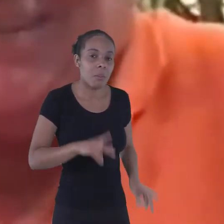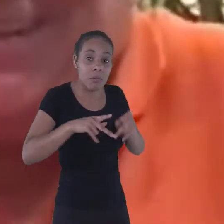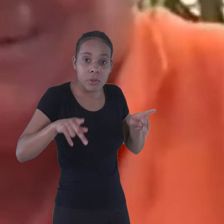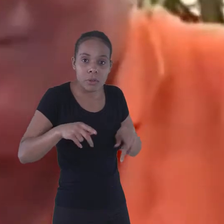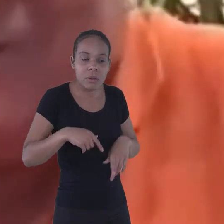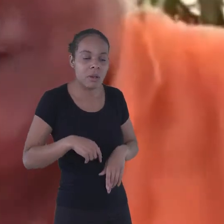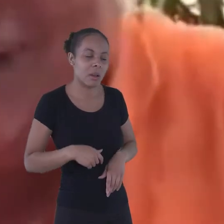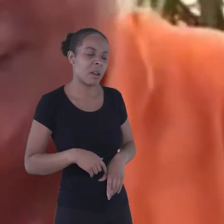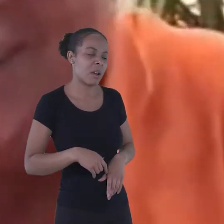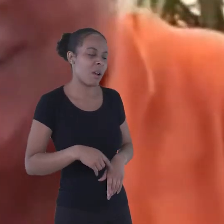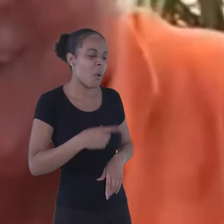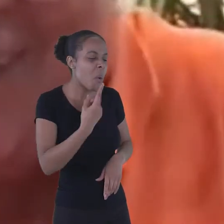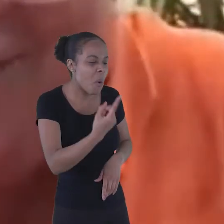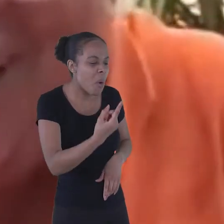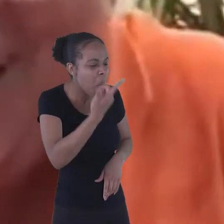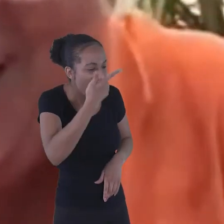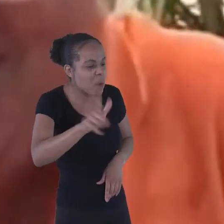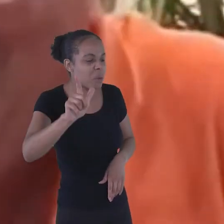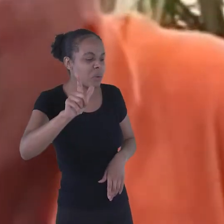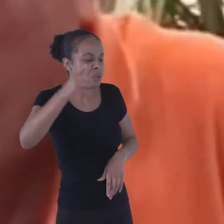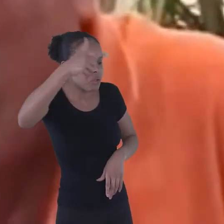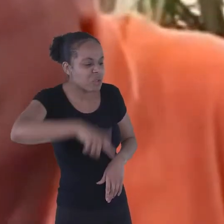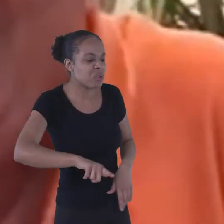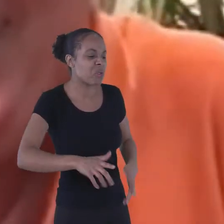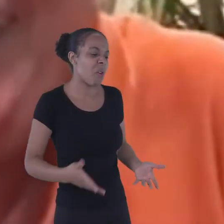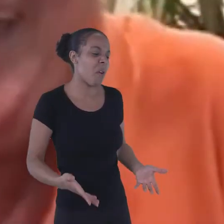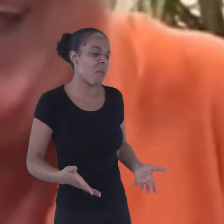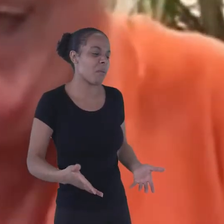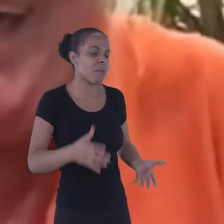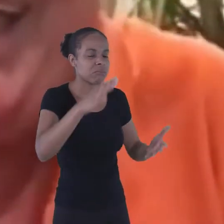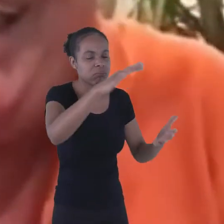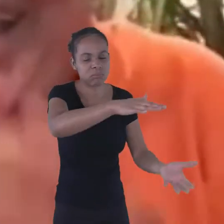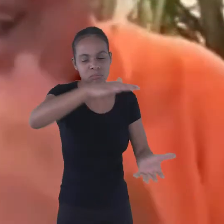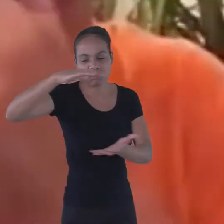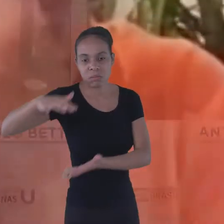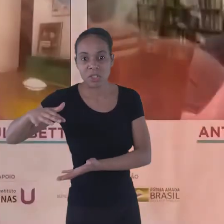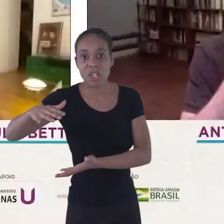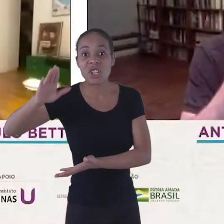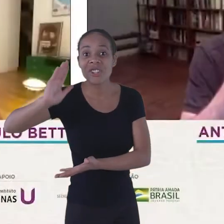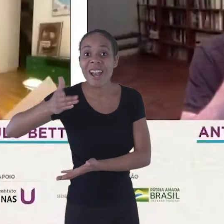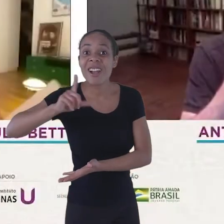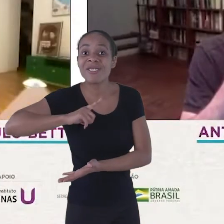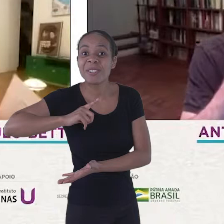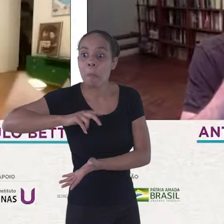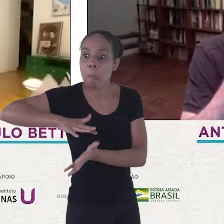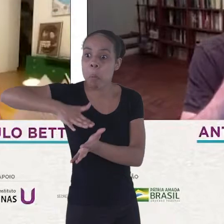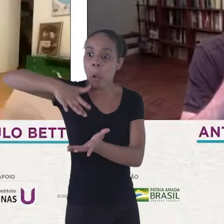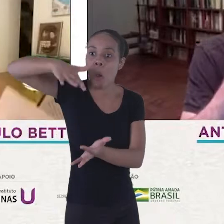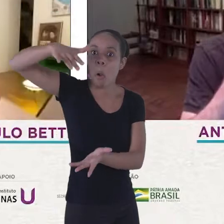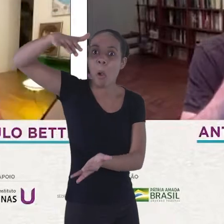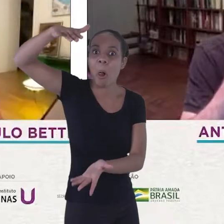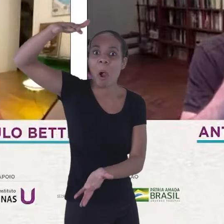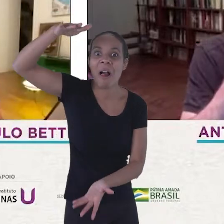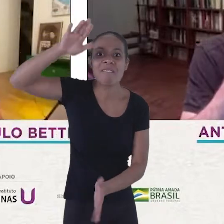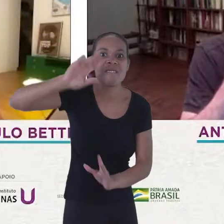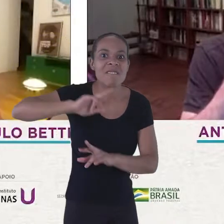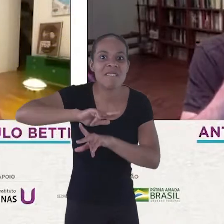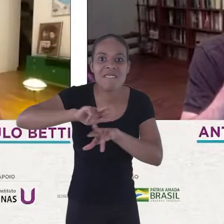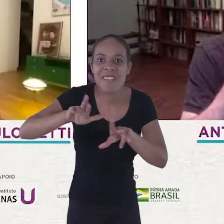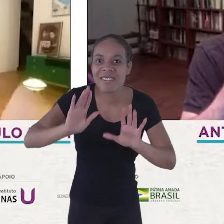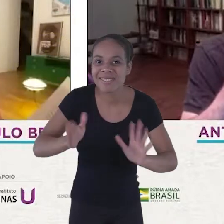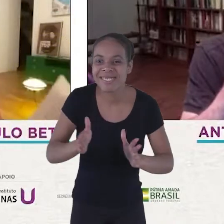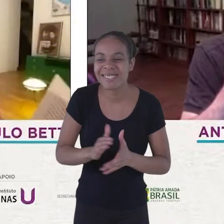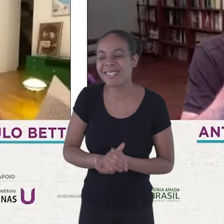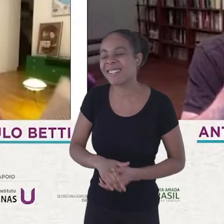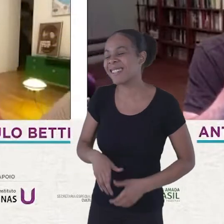era aluno que comprou aquele disco para dar para ela, né? Que era ela, Lília. Eu falo isso aí